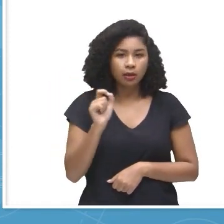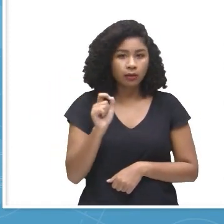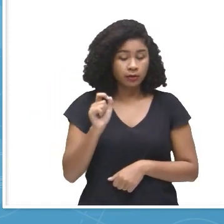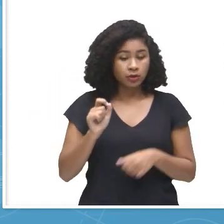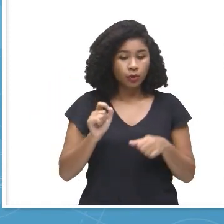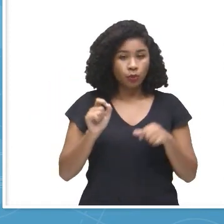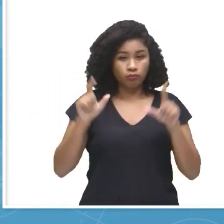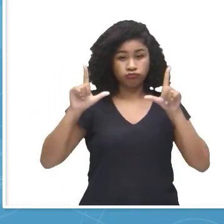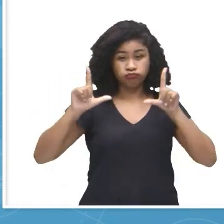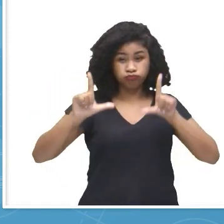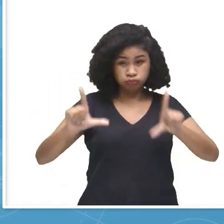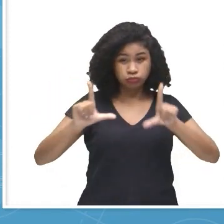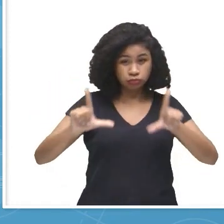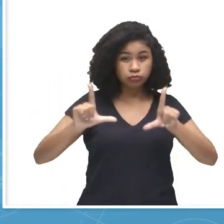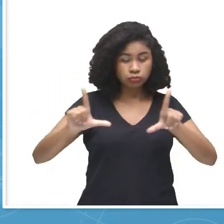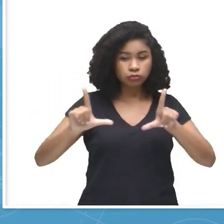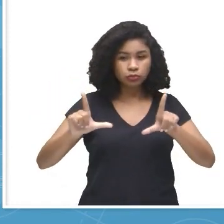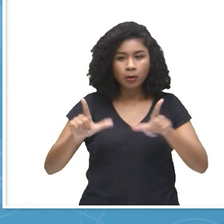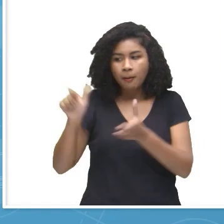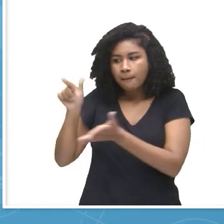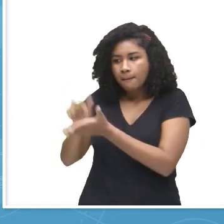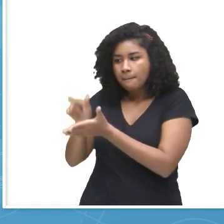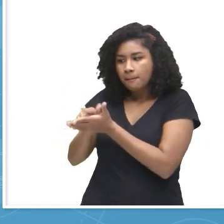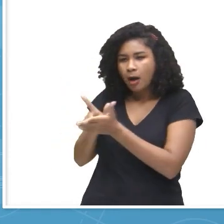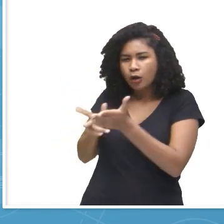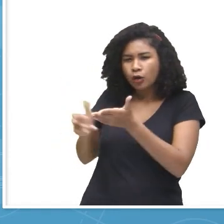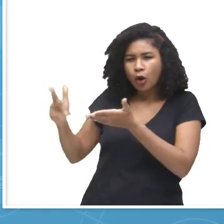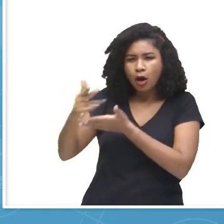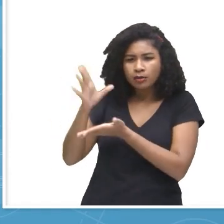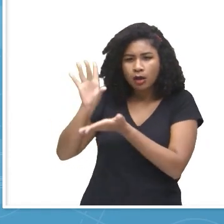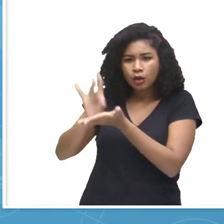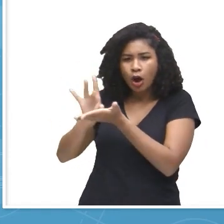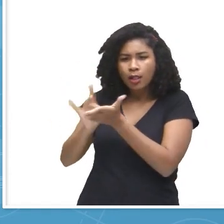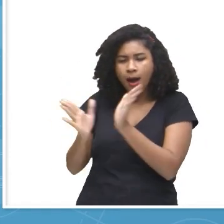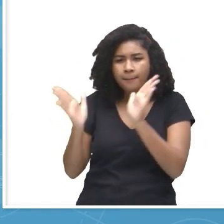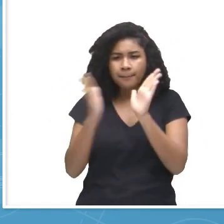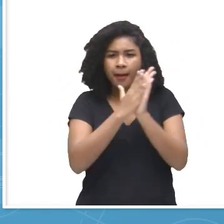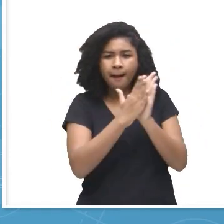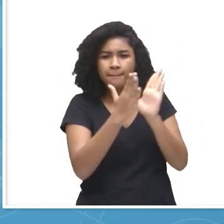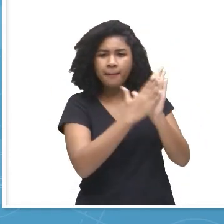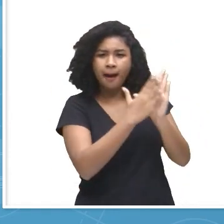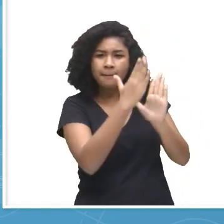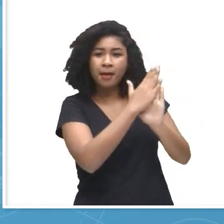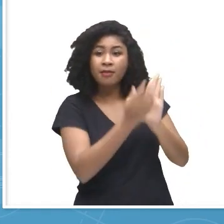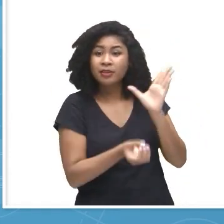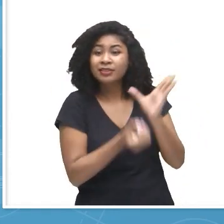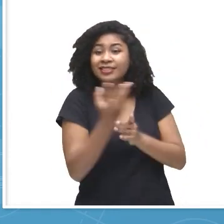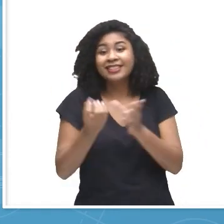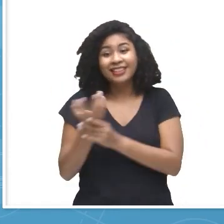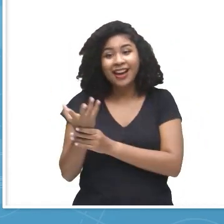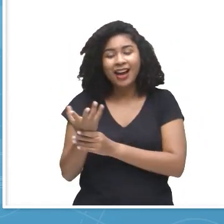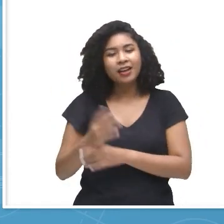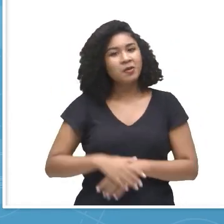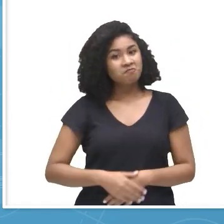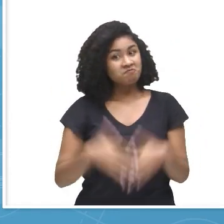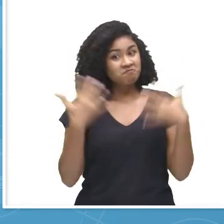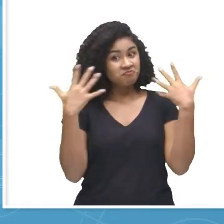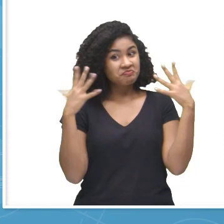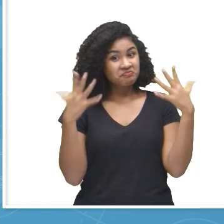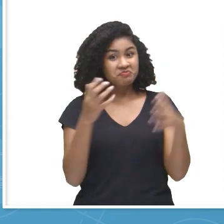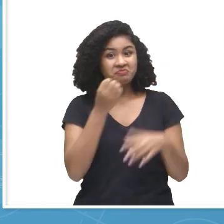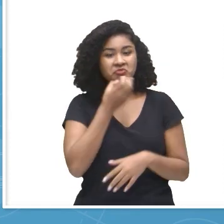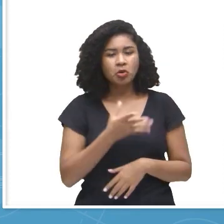que legal, né? Parabéns, Diane. Então, olha só, muita gente falando, não sei,